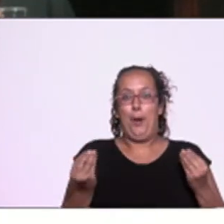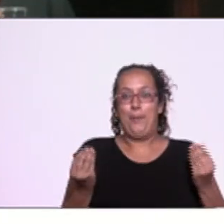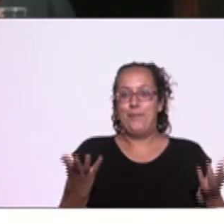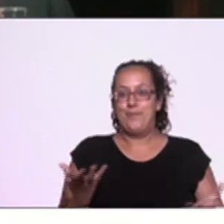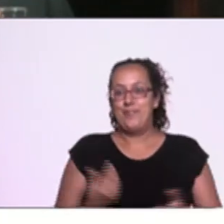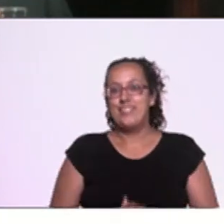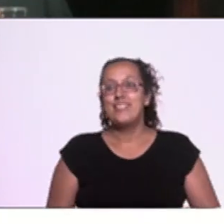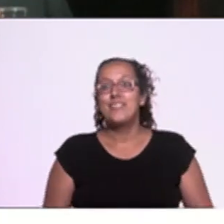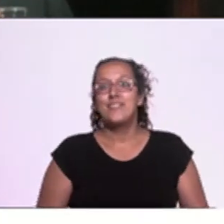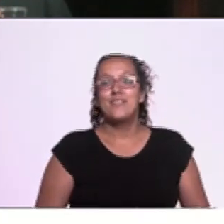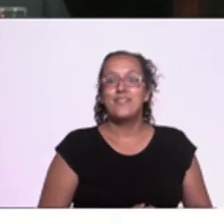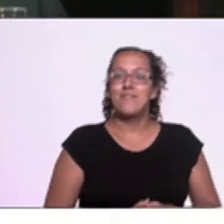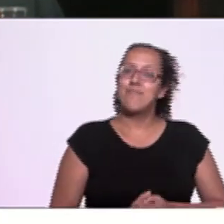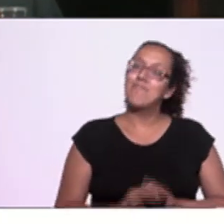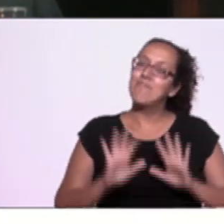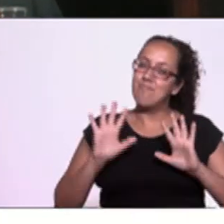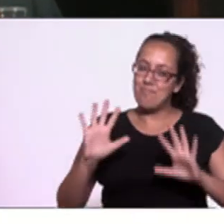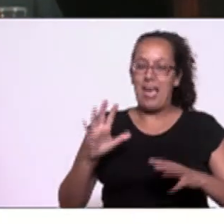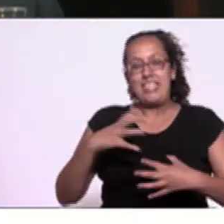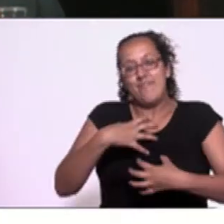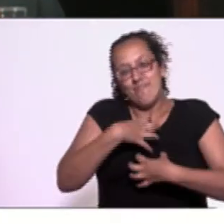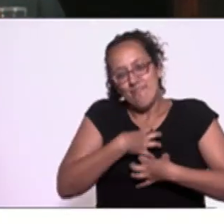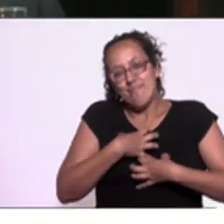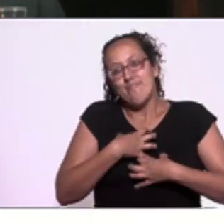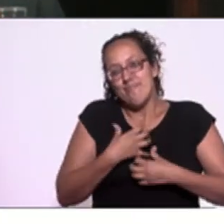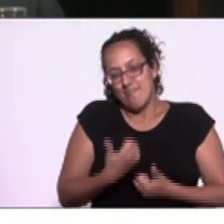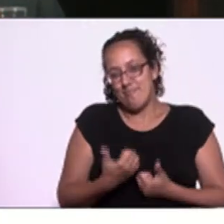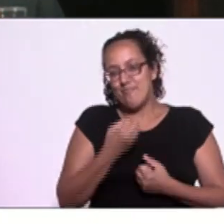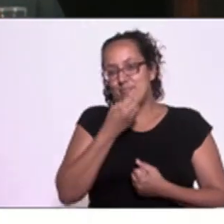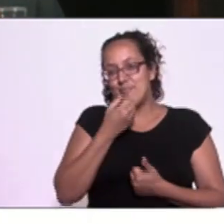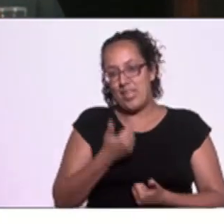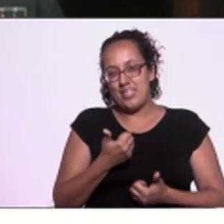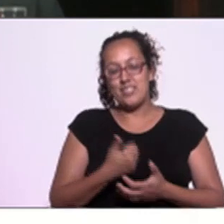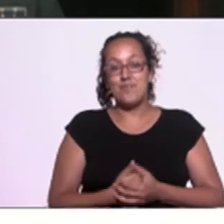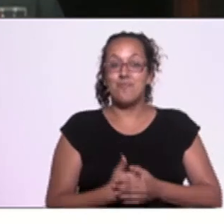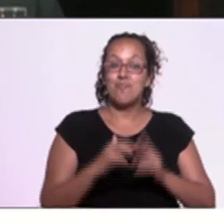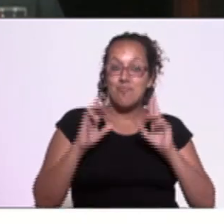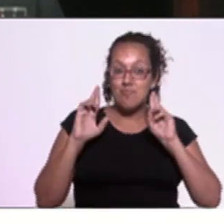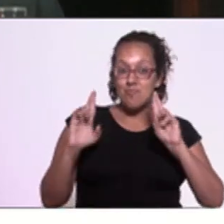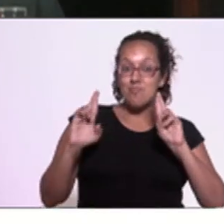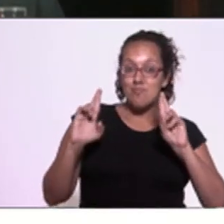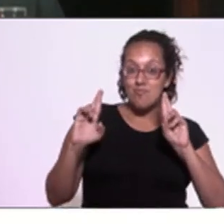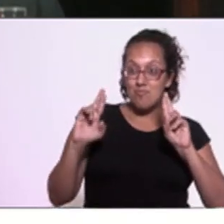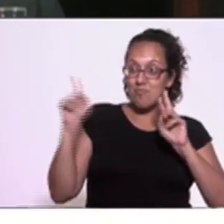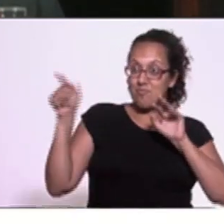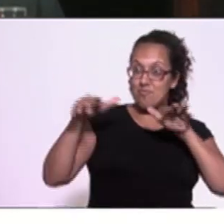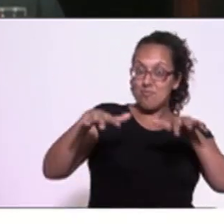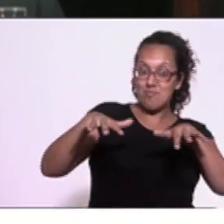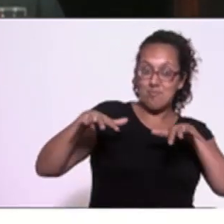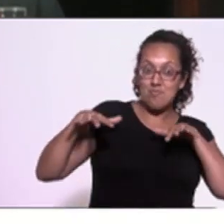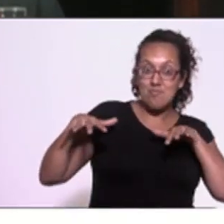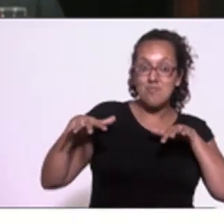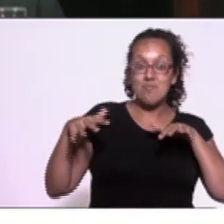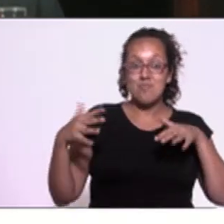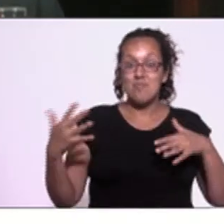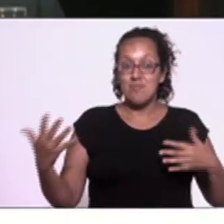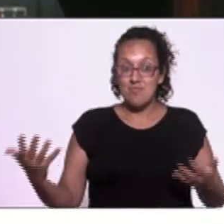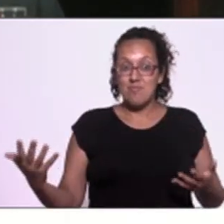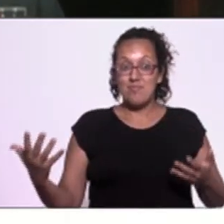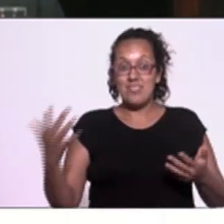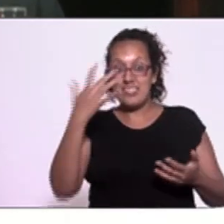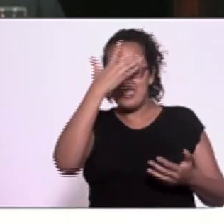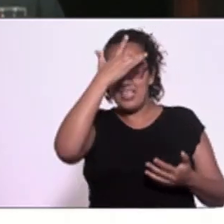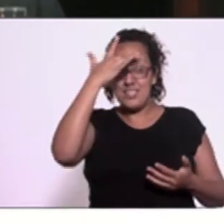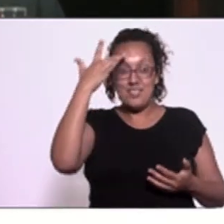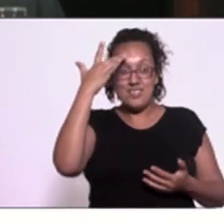eu fico sensibilizado e espero que a Assembleia Legislativa tenha aqui uma